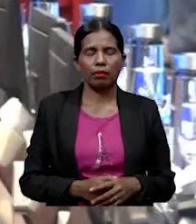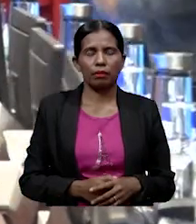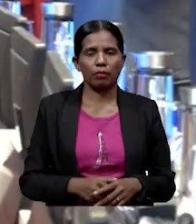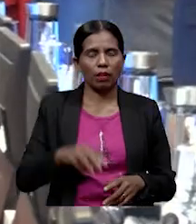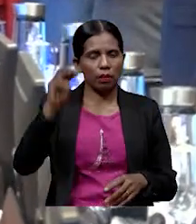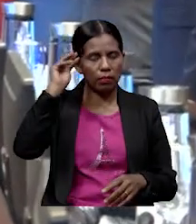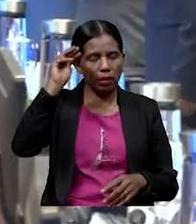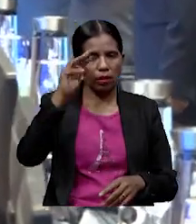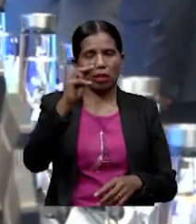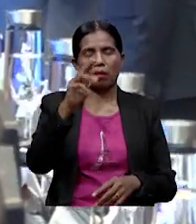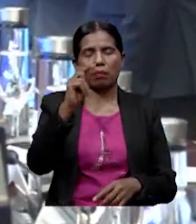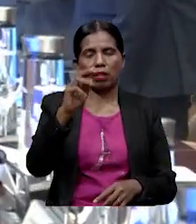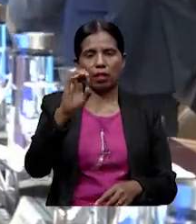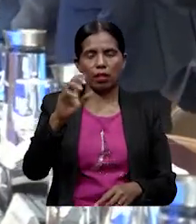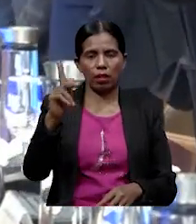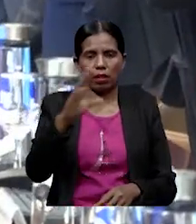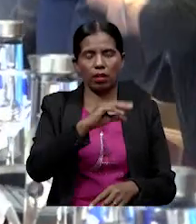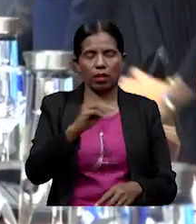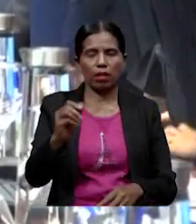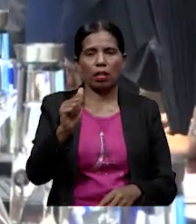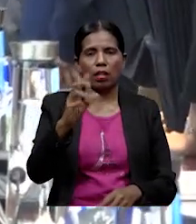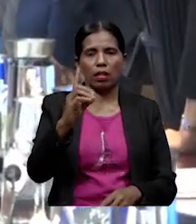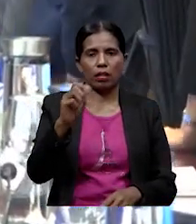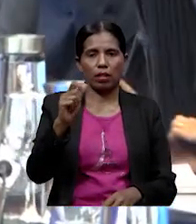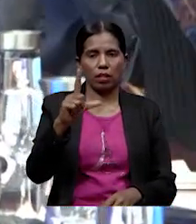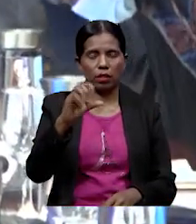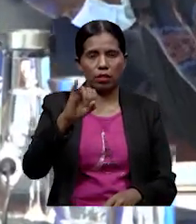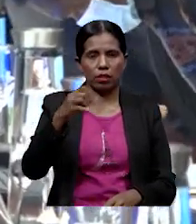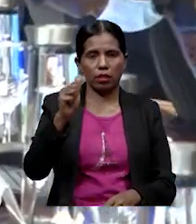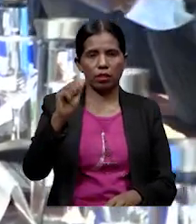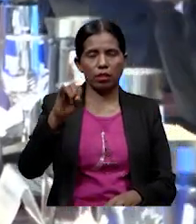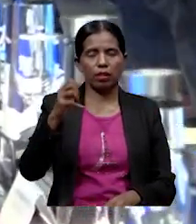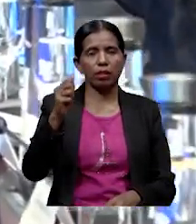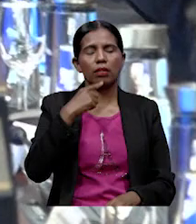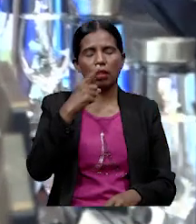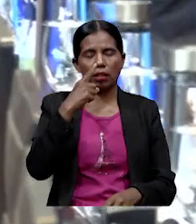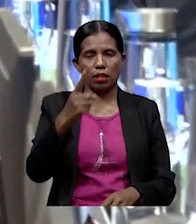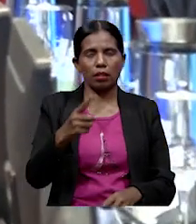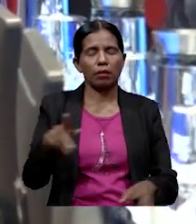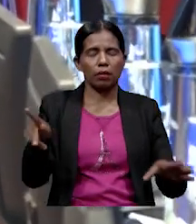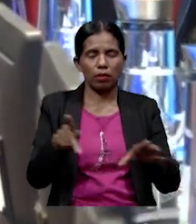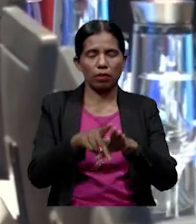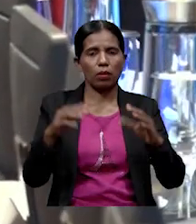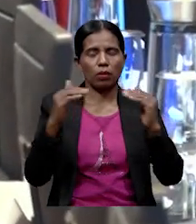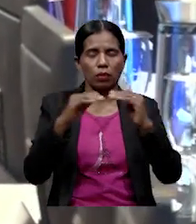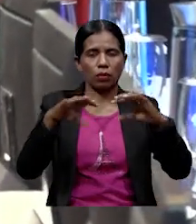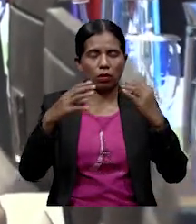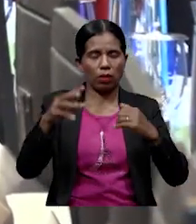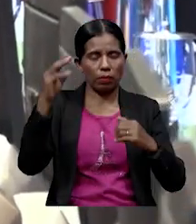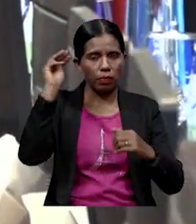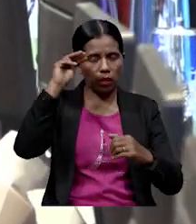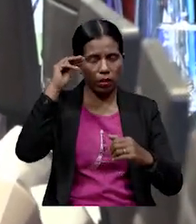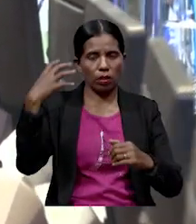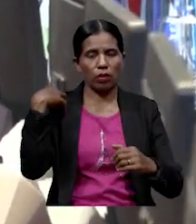Ministra de Negócios Estrangeiros na Cooperação, Adalziza Magno, já foi participa reunião Conselho Ministro e Palácio